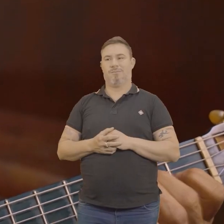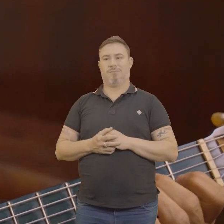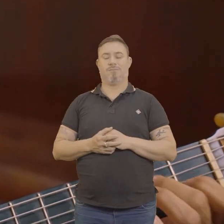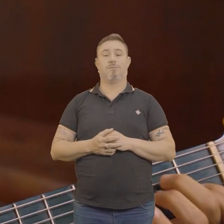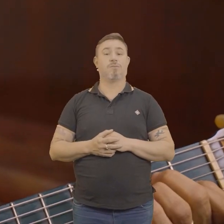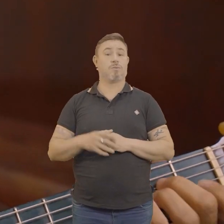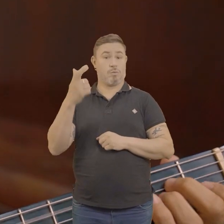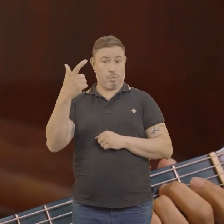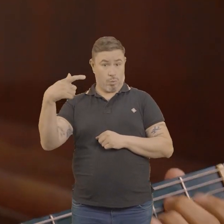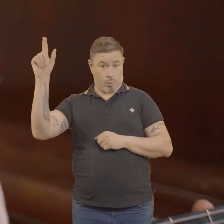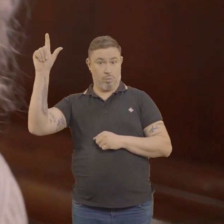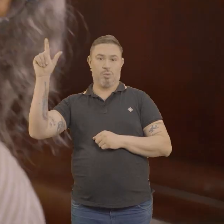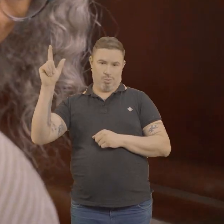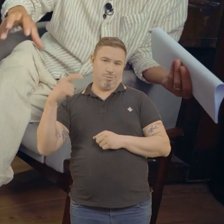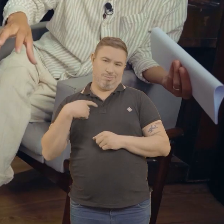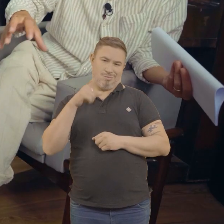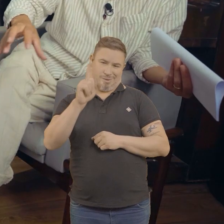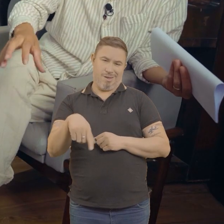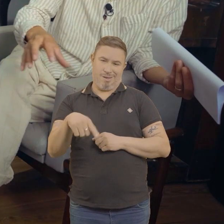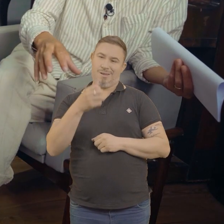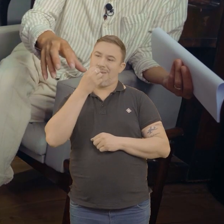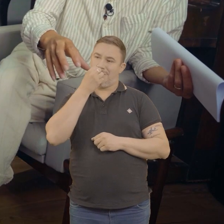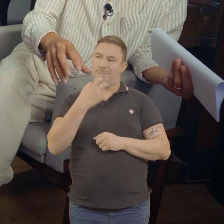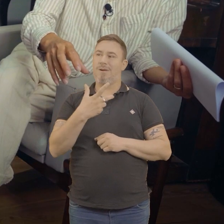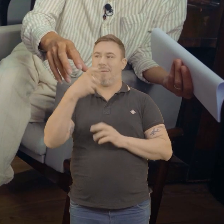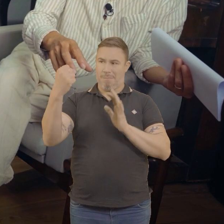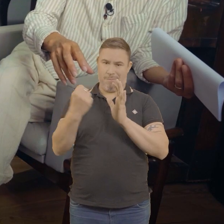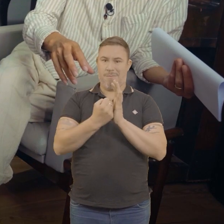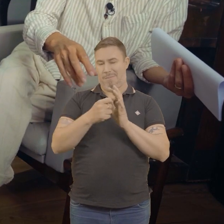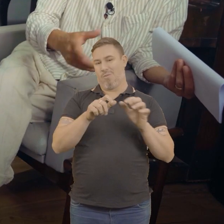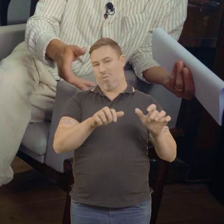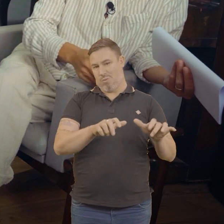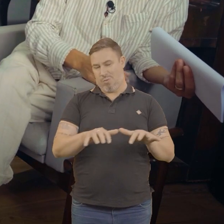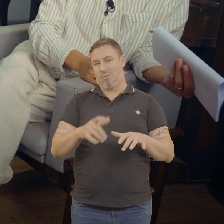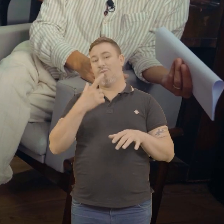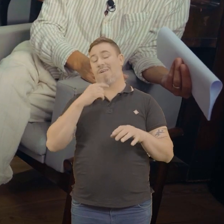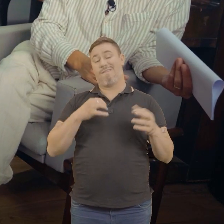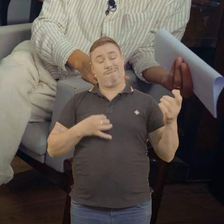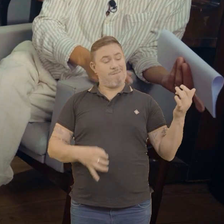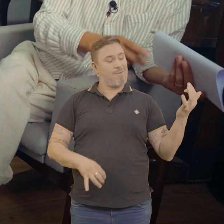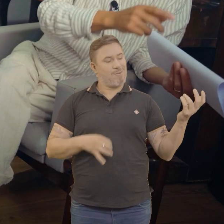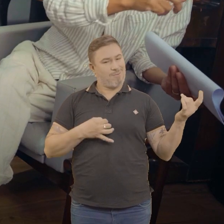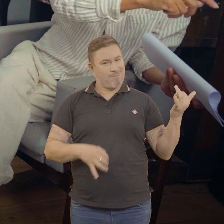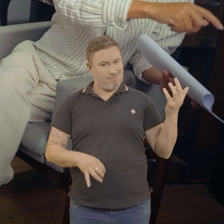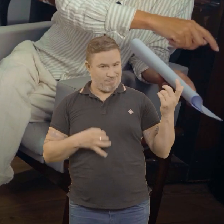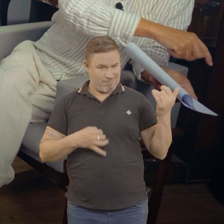O outro instrumento que hoje eu diria é meio a cara do conservatório é o violão,